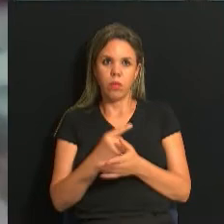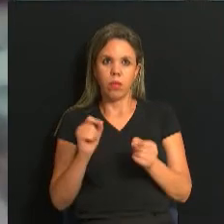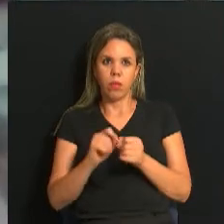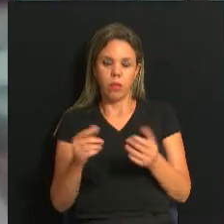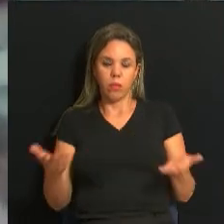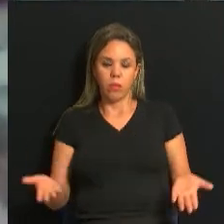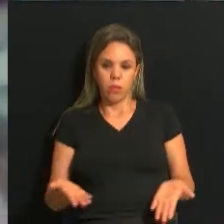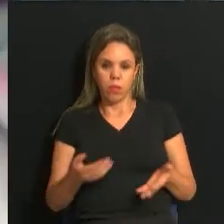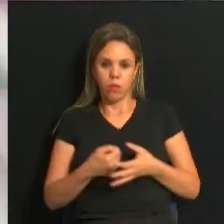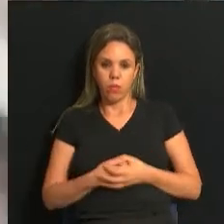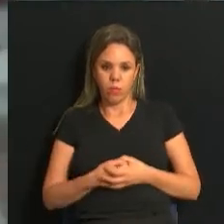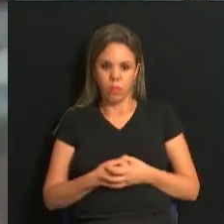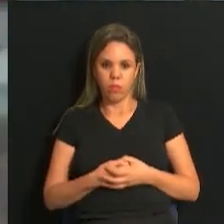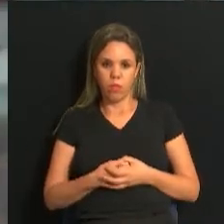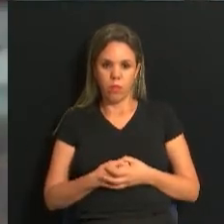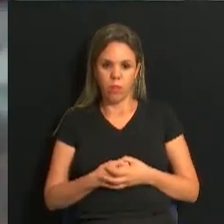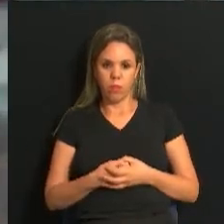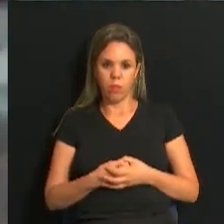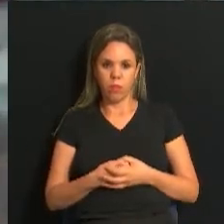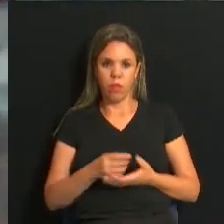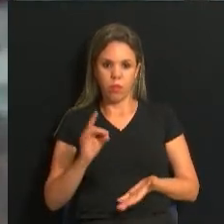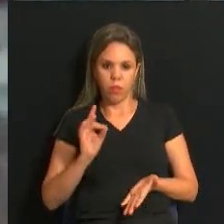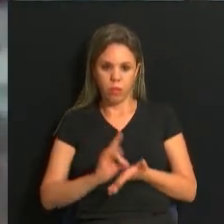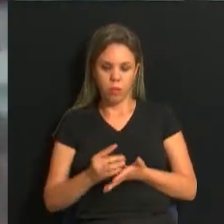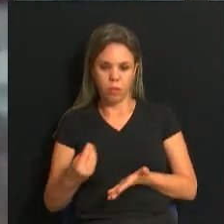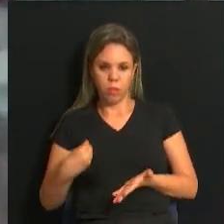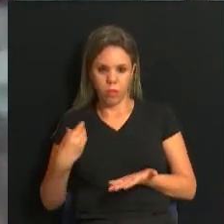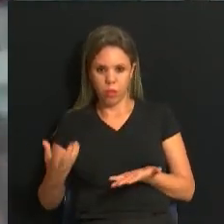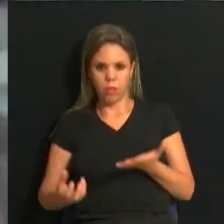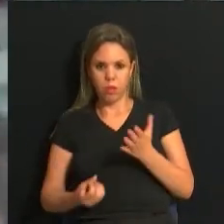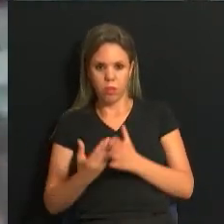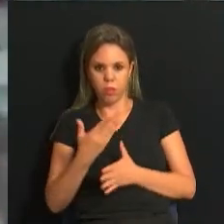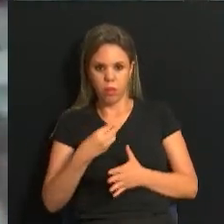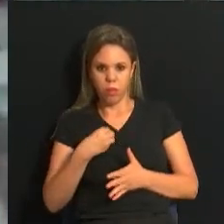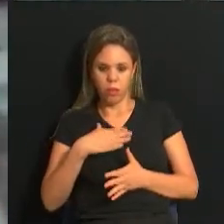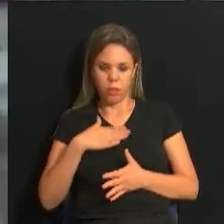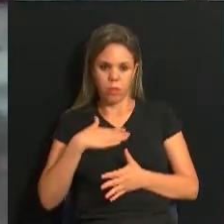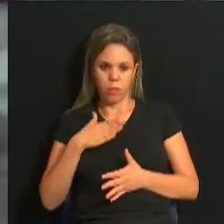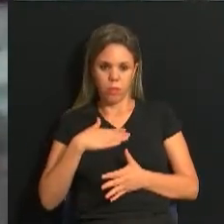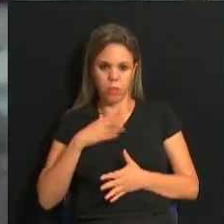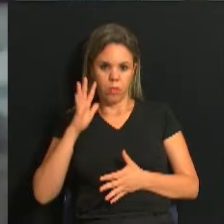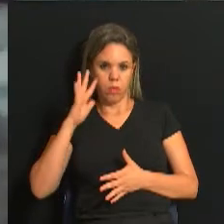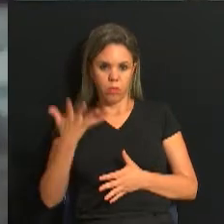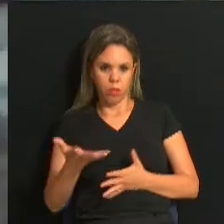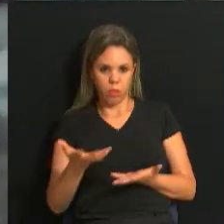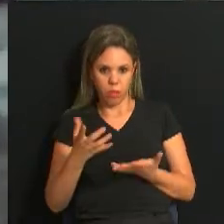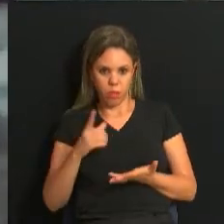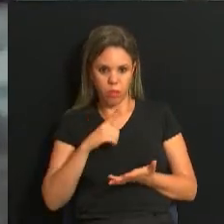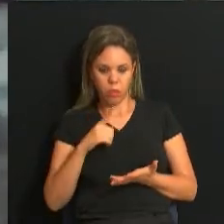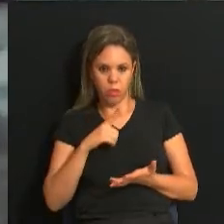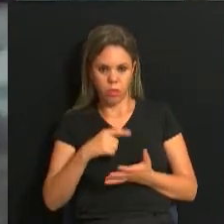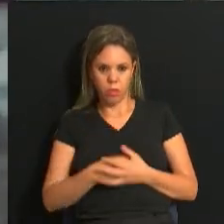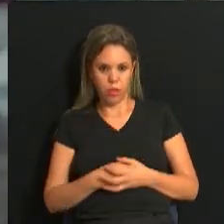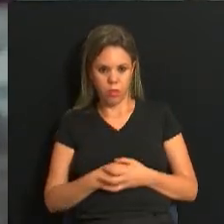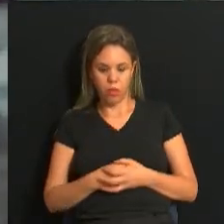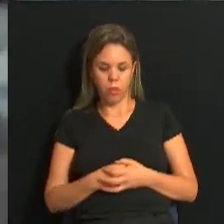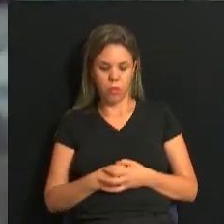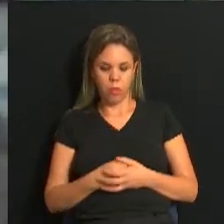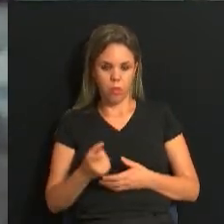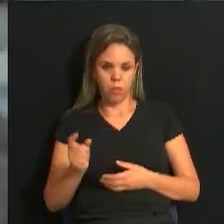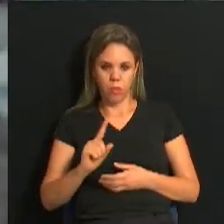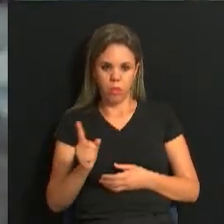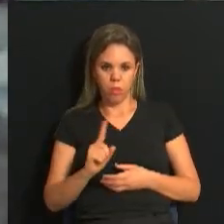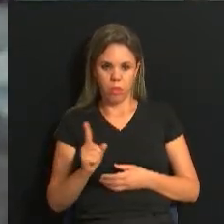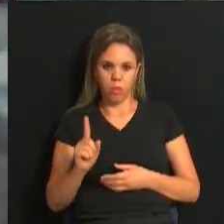agora é consistente com a vida que eu quero criar para mim? Com os resultados que eu quero ter? Acho que não. Então, o que a gente